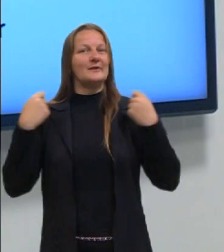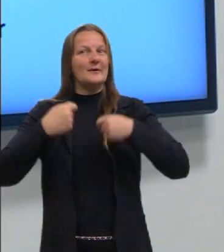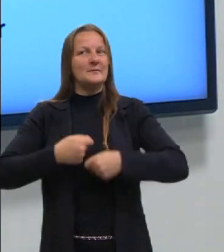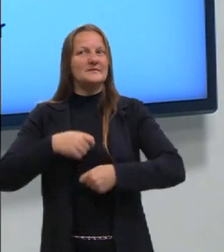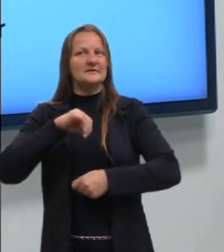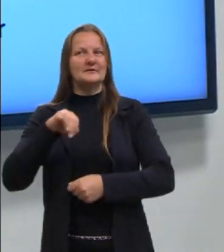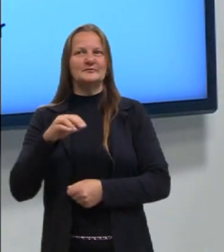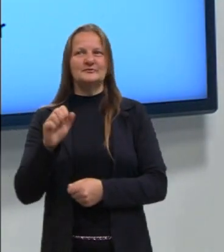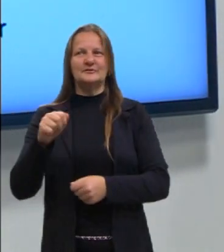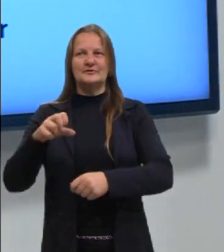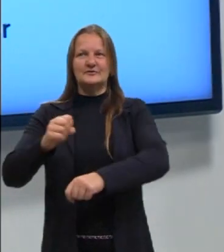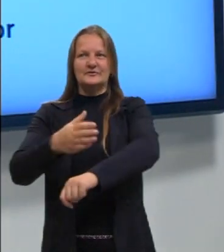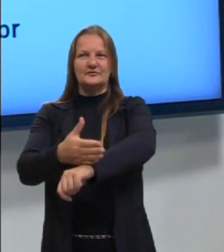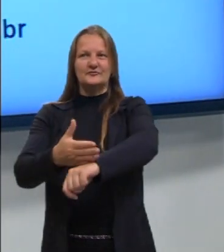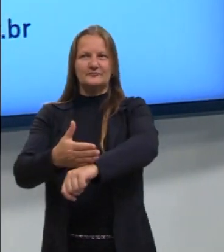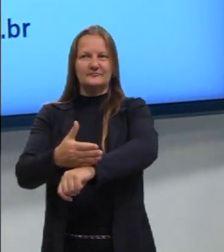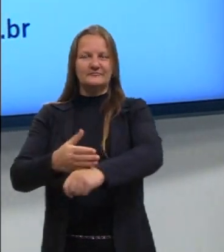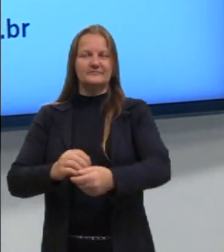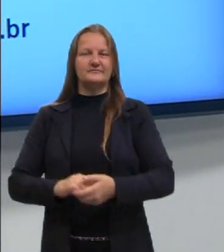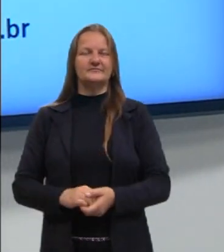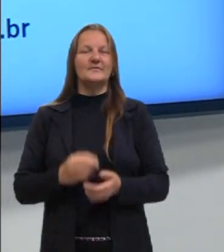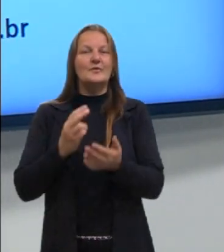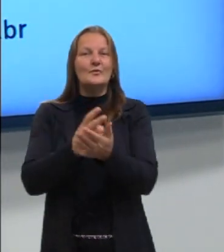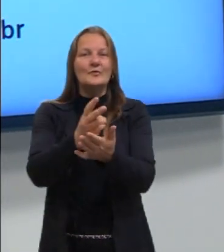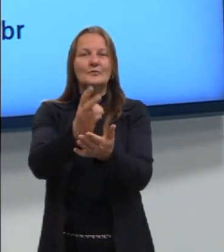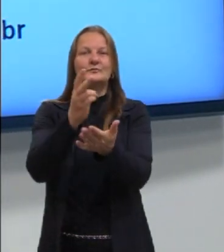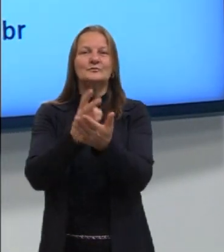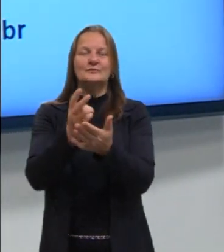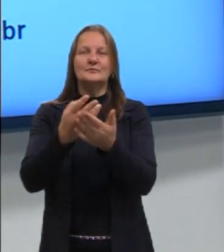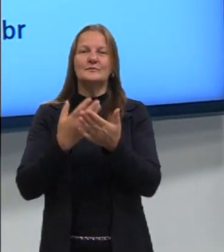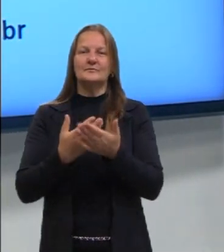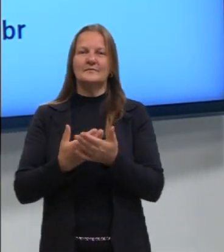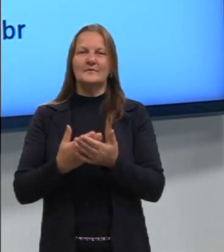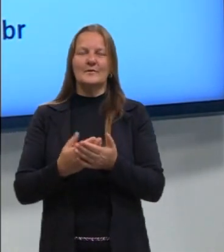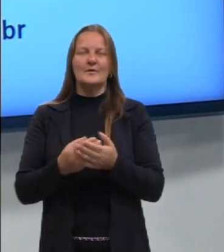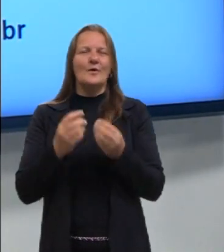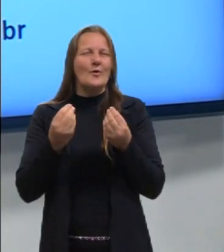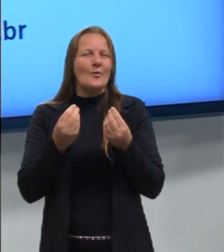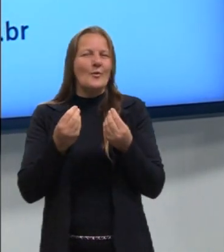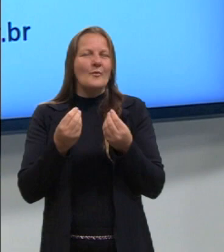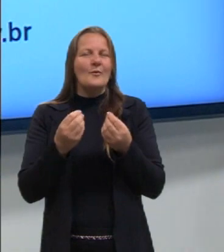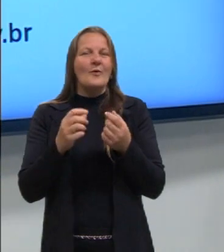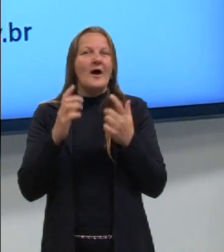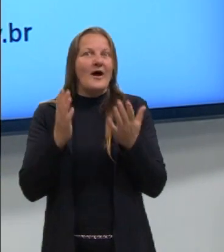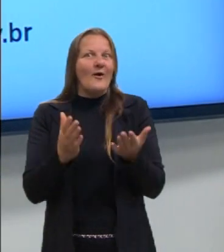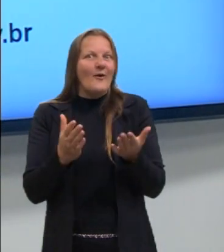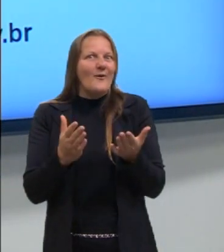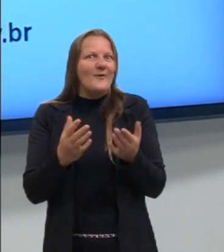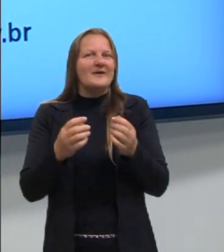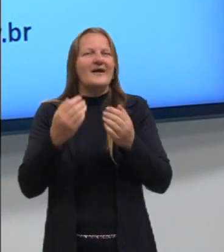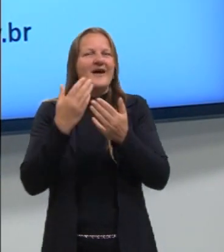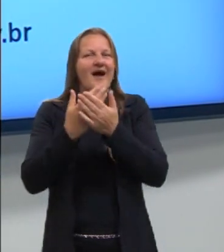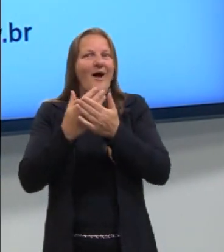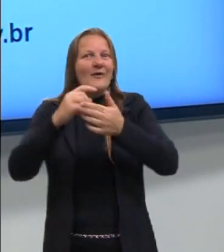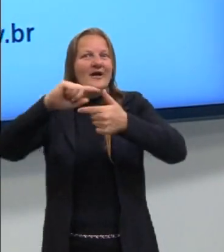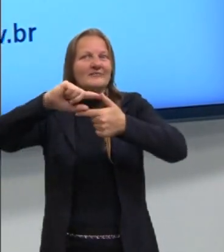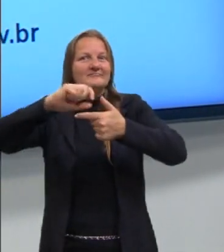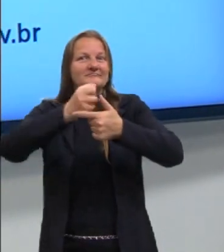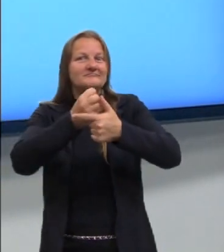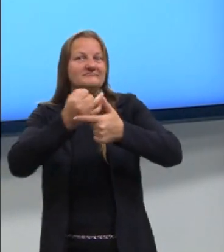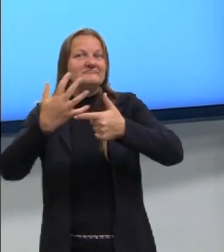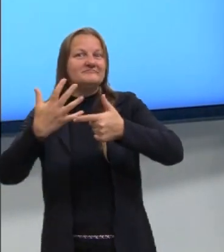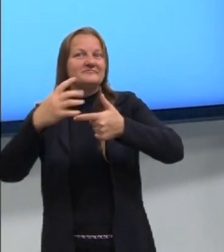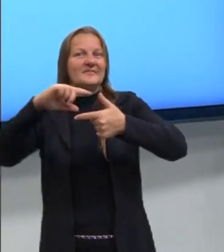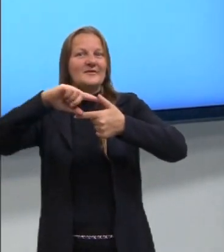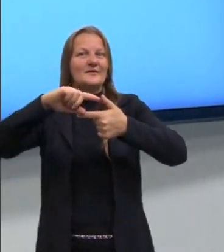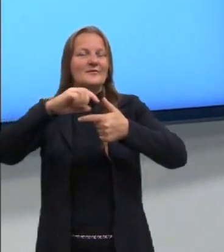jeans. Então, vamos dar continuidade aí nas nossas aulas, vendo um pouco aí então agora da álgebra, né? Mas